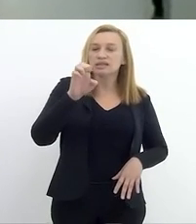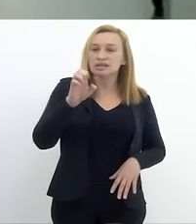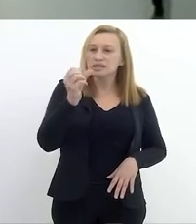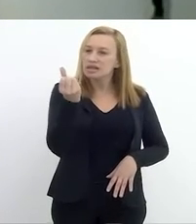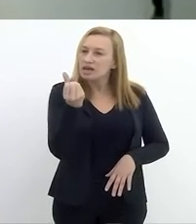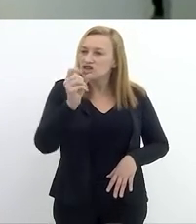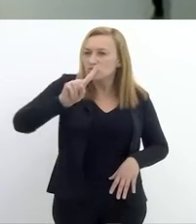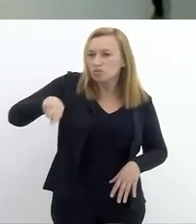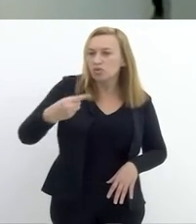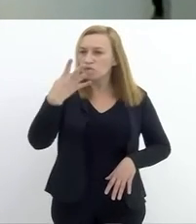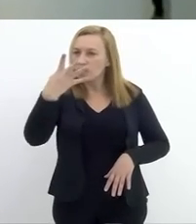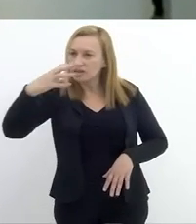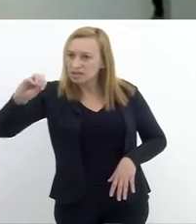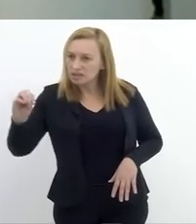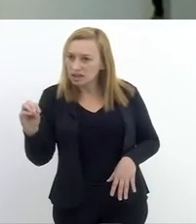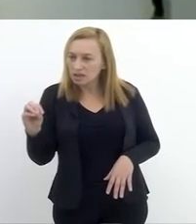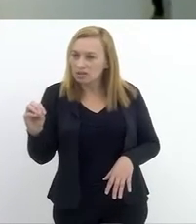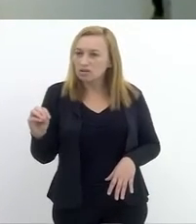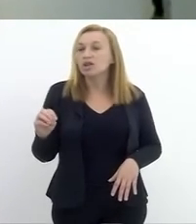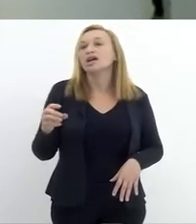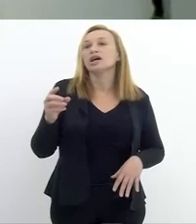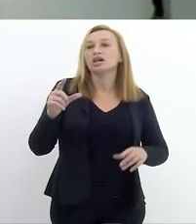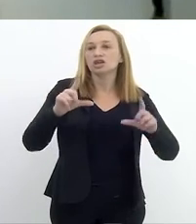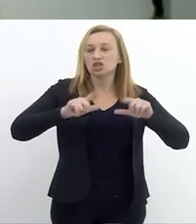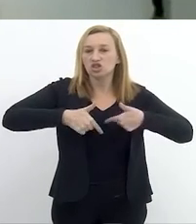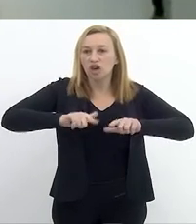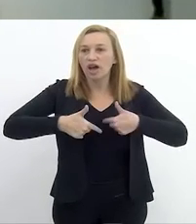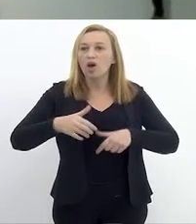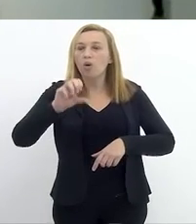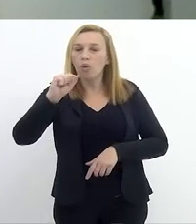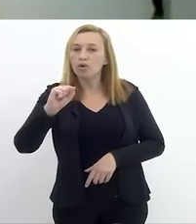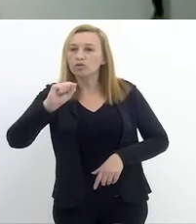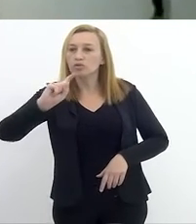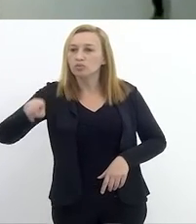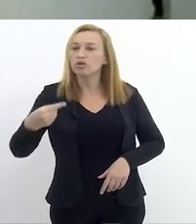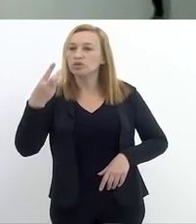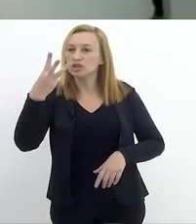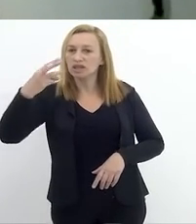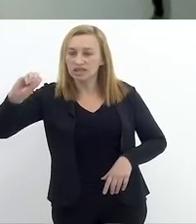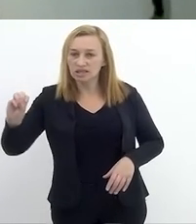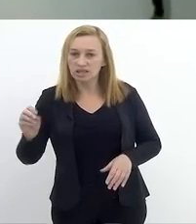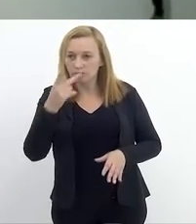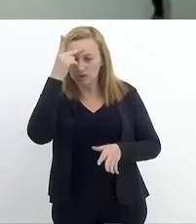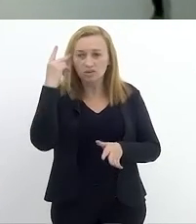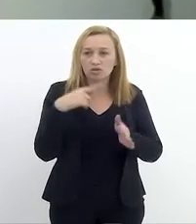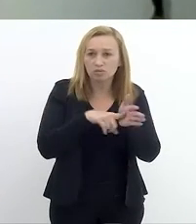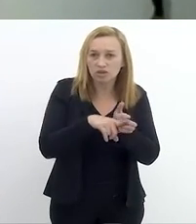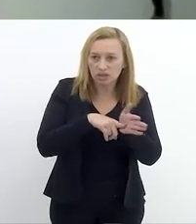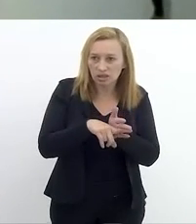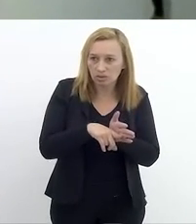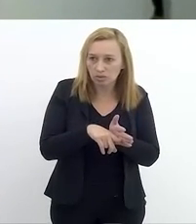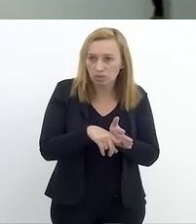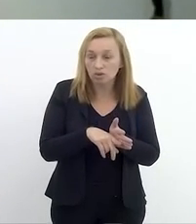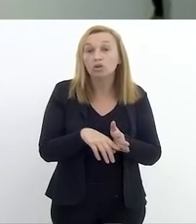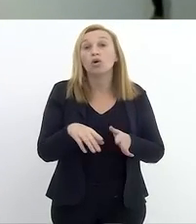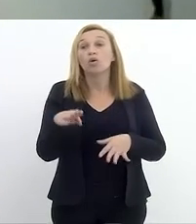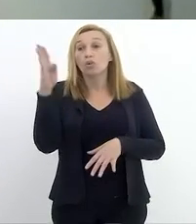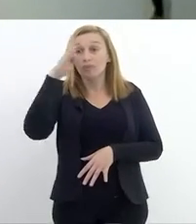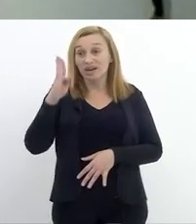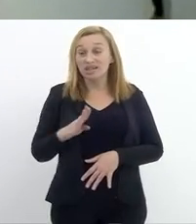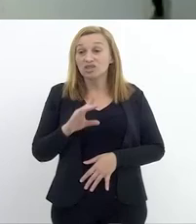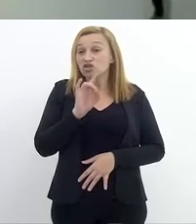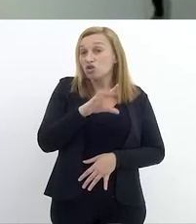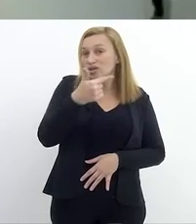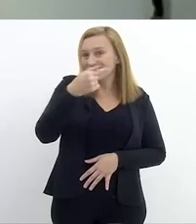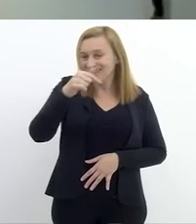6.400 pesquisadores para cada 1 milhão de habitantes. Em Israel, são 8.300 pesquisadores para cada 1 milhão de habitantes.